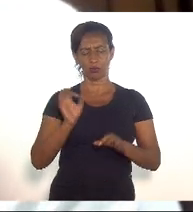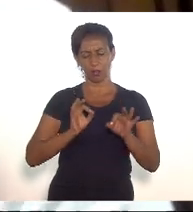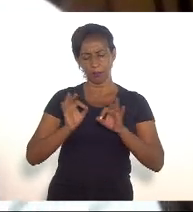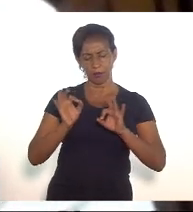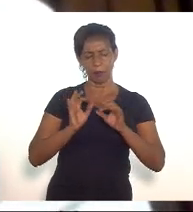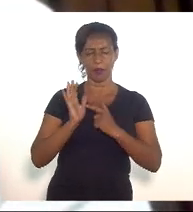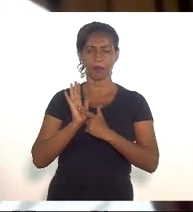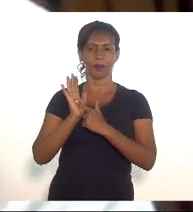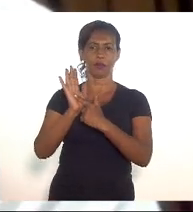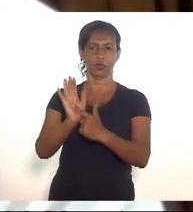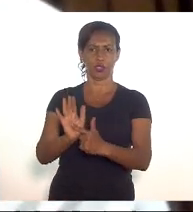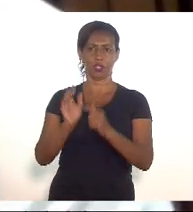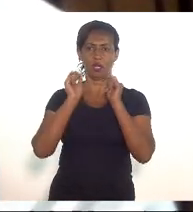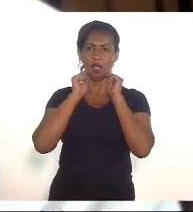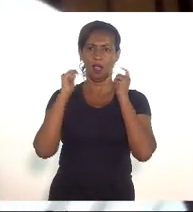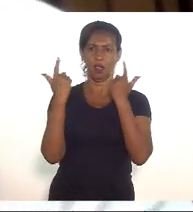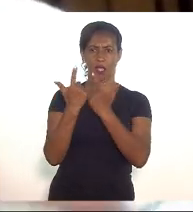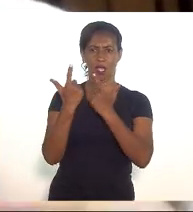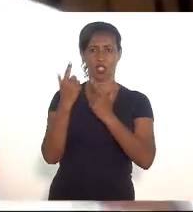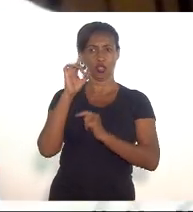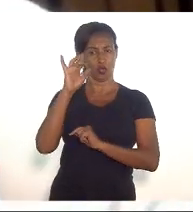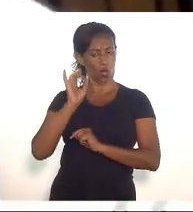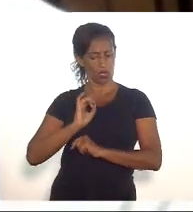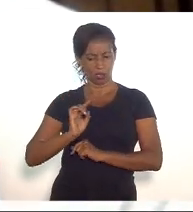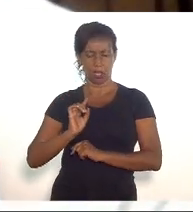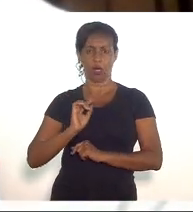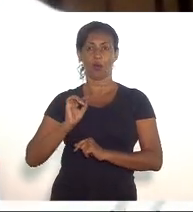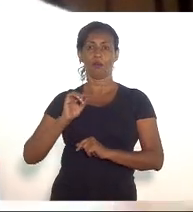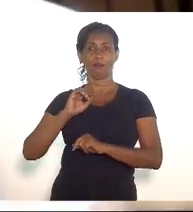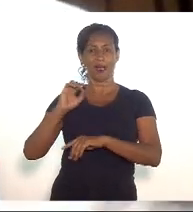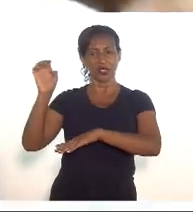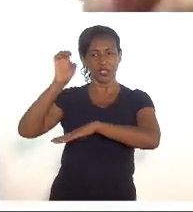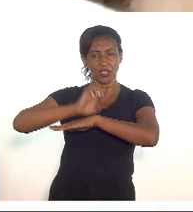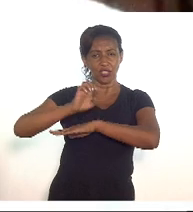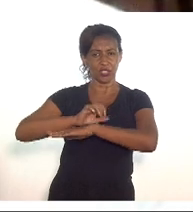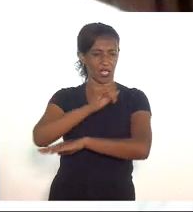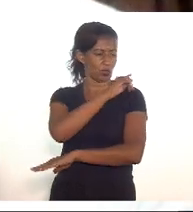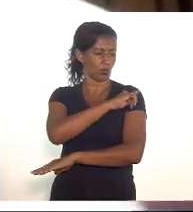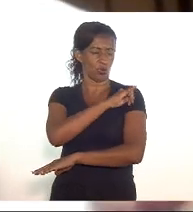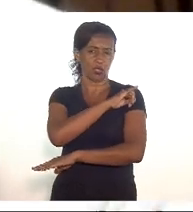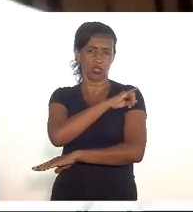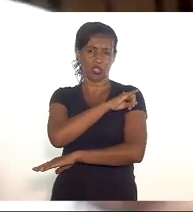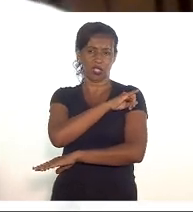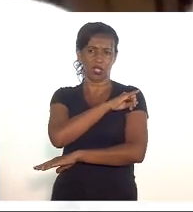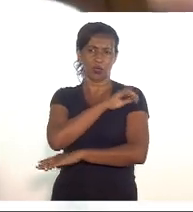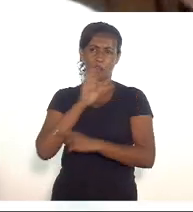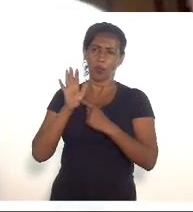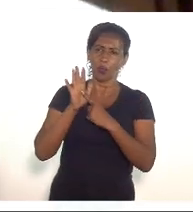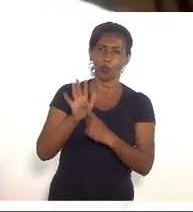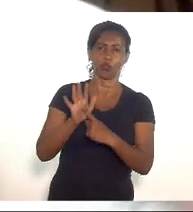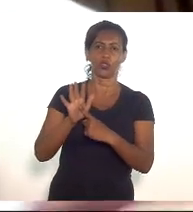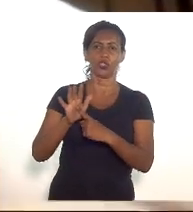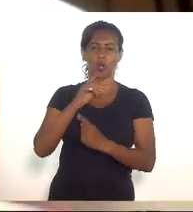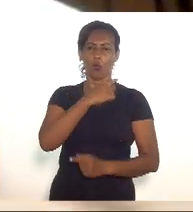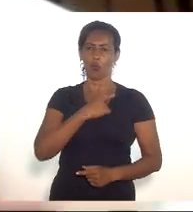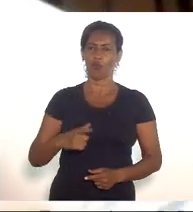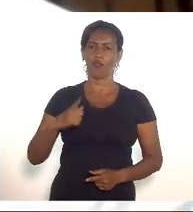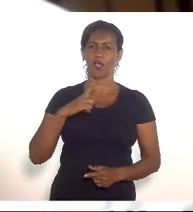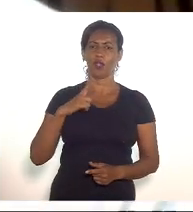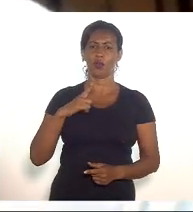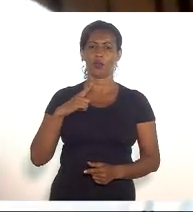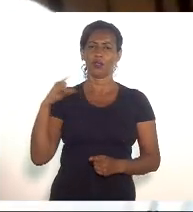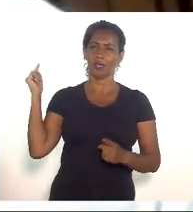esta casa, mas o Estado do Rio de Janeiro, um modelo que tem meta, que tem não só proposta,